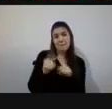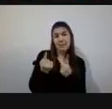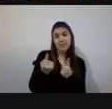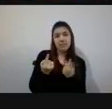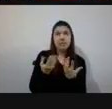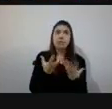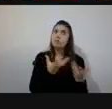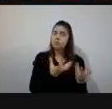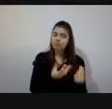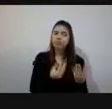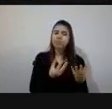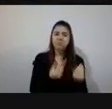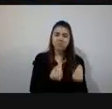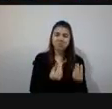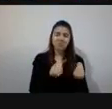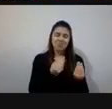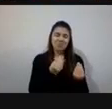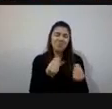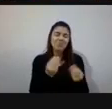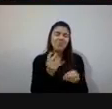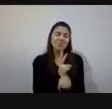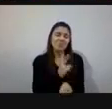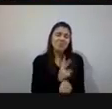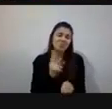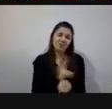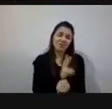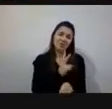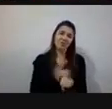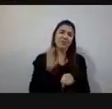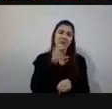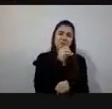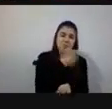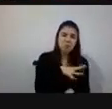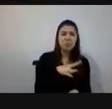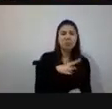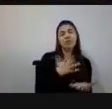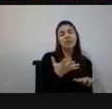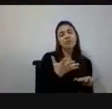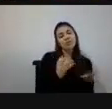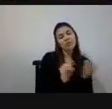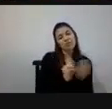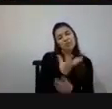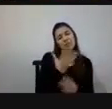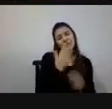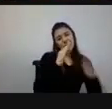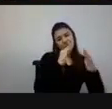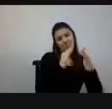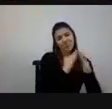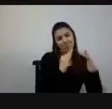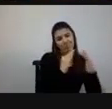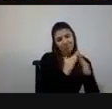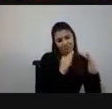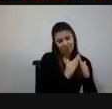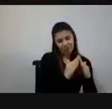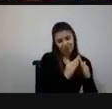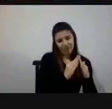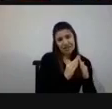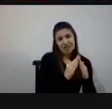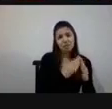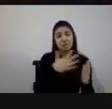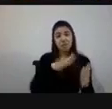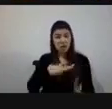de 75%, em alguns lugares bate 80% dos abusos, são pessoas conhecidas muito